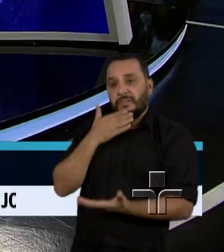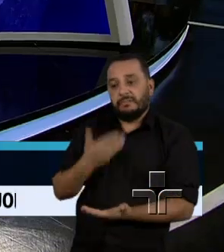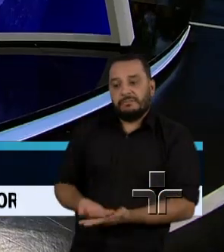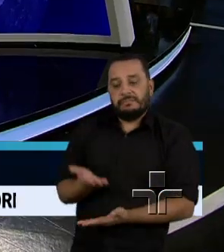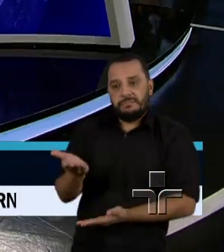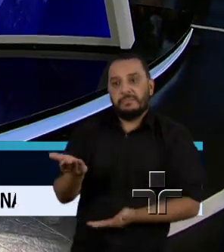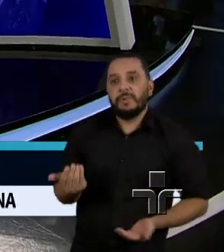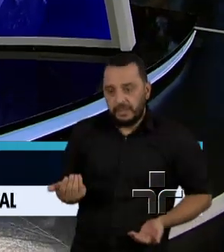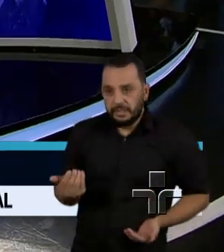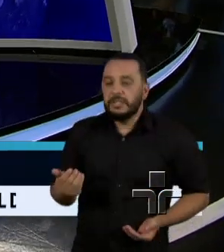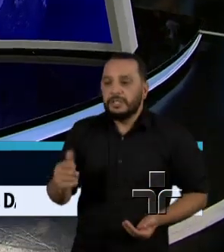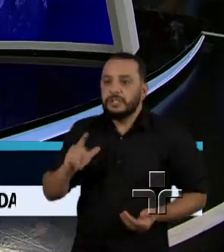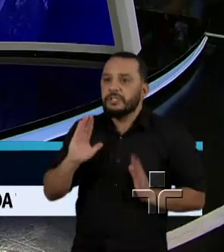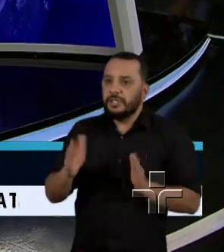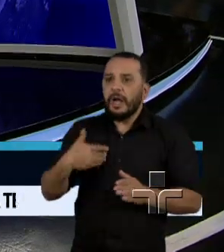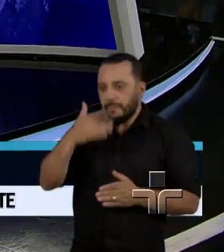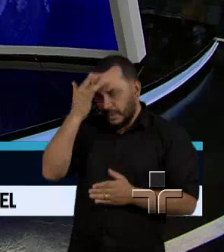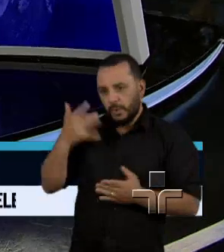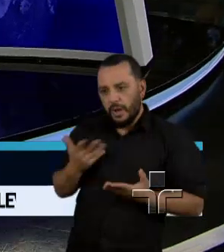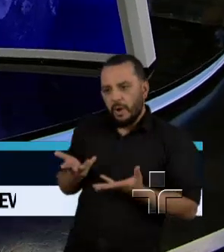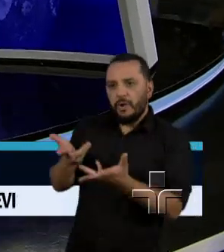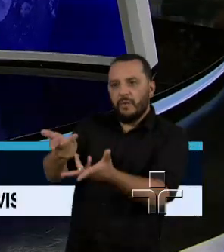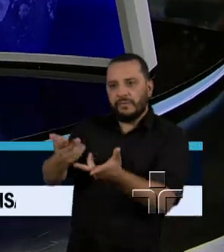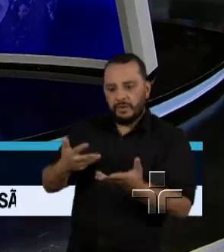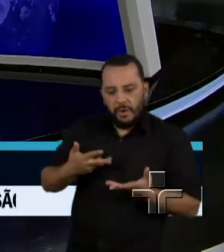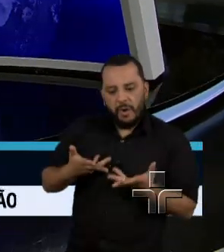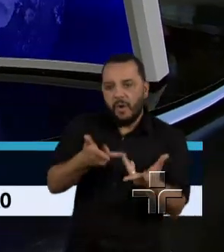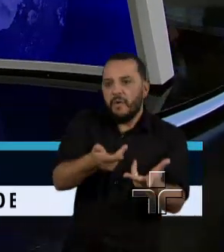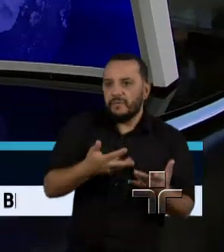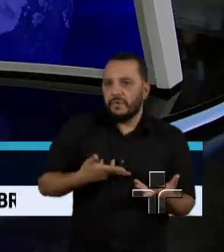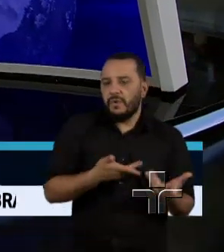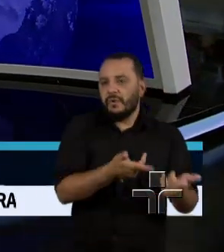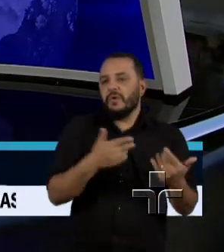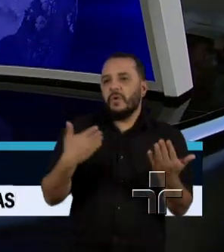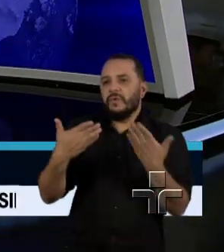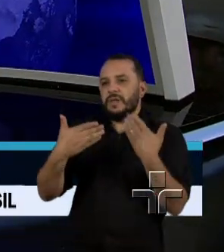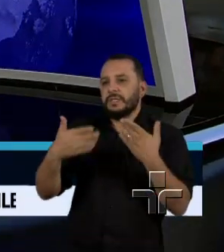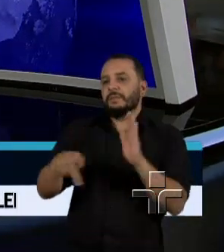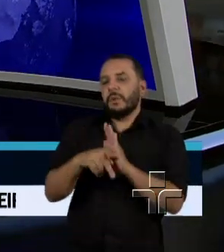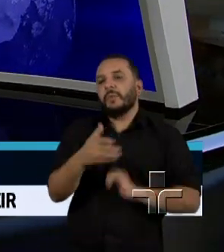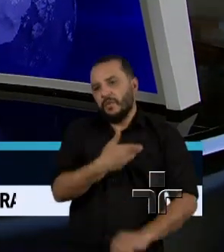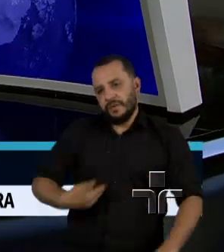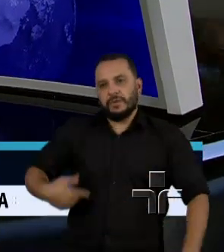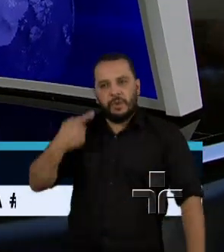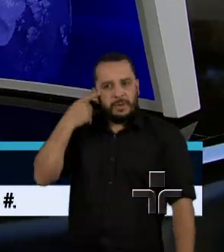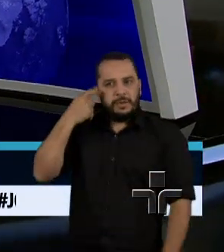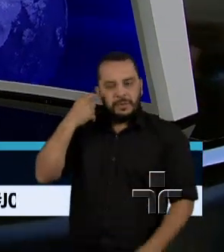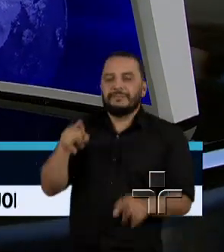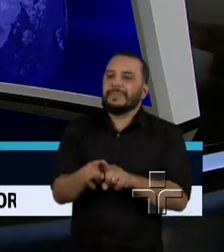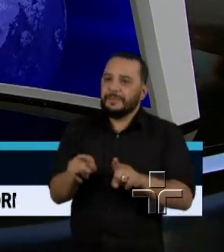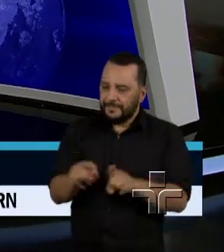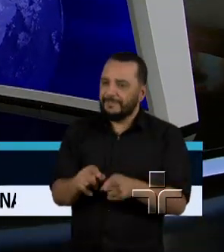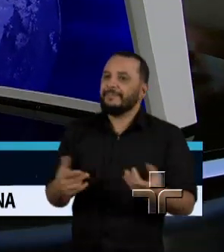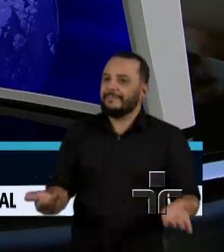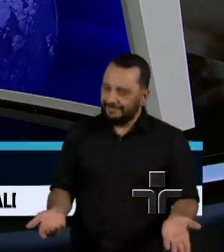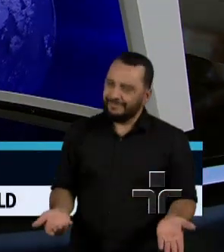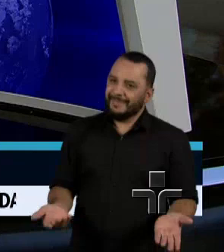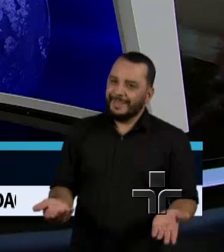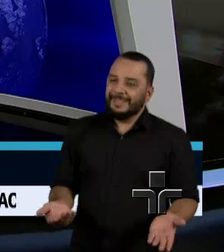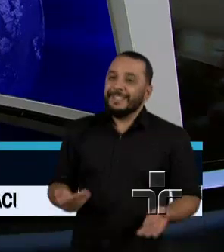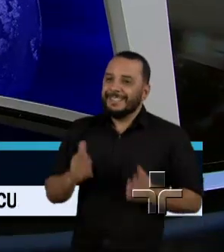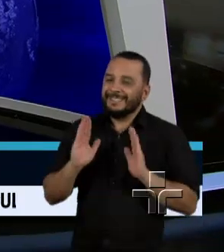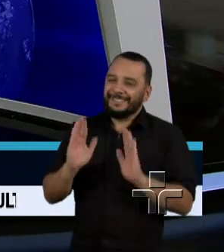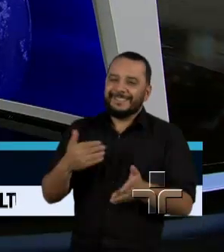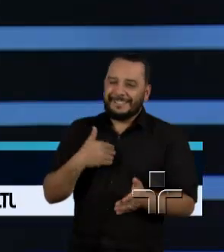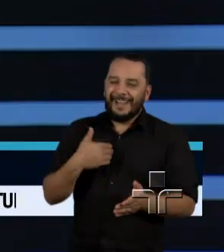tinha vários convites, que estava conversando, falou que estava conversando com o governador também, enfim, ele já estava inclinado, eu